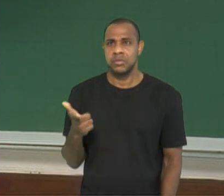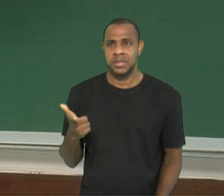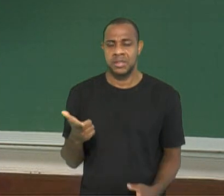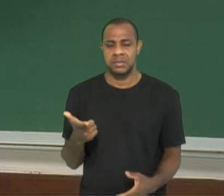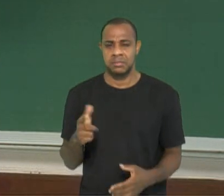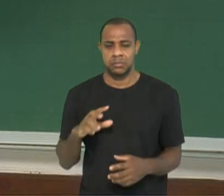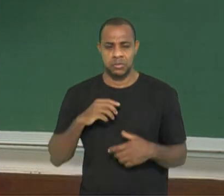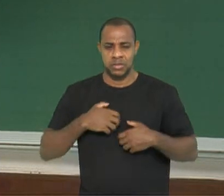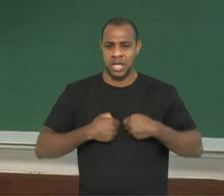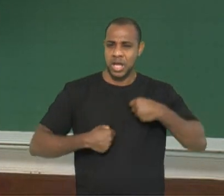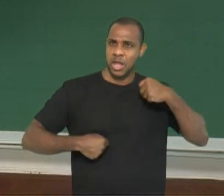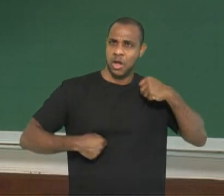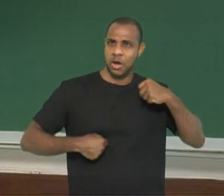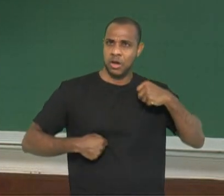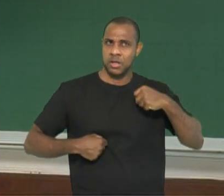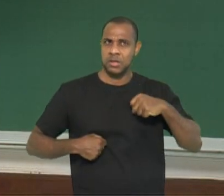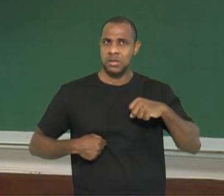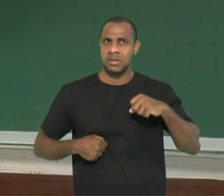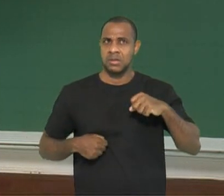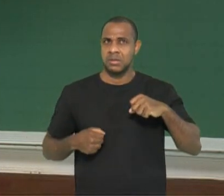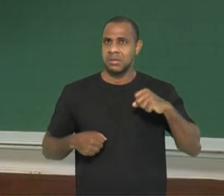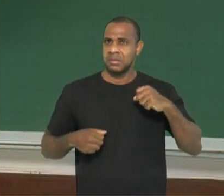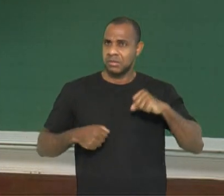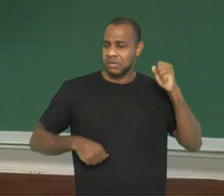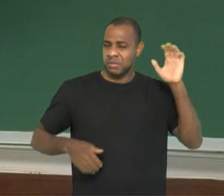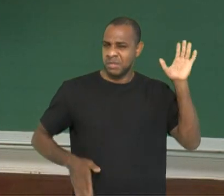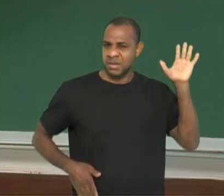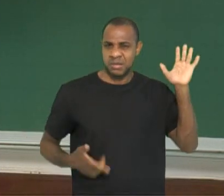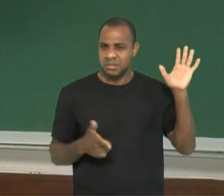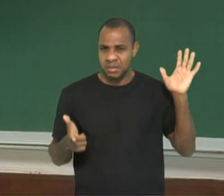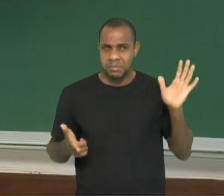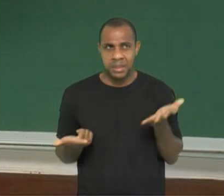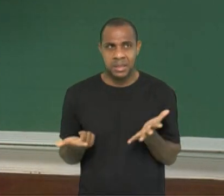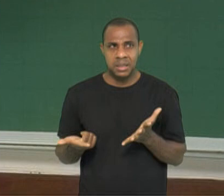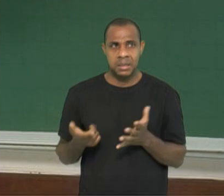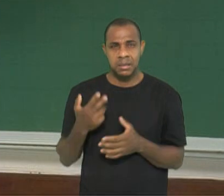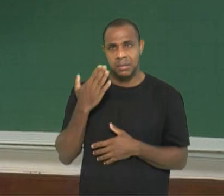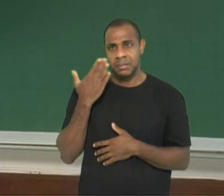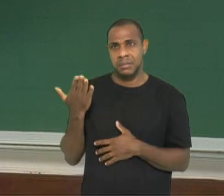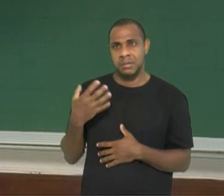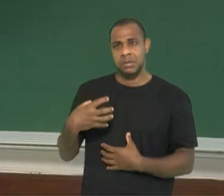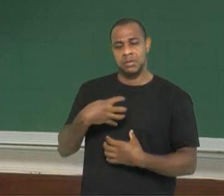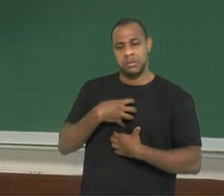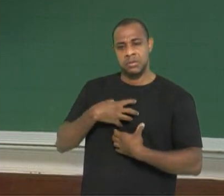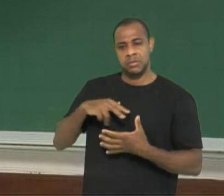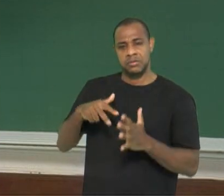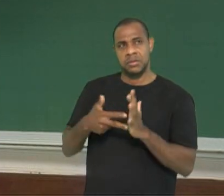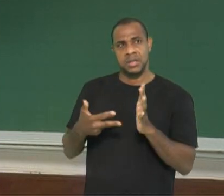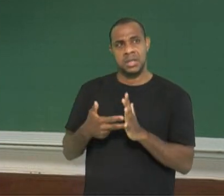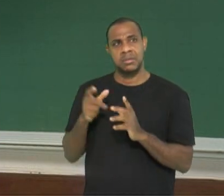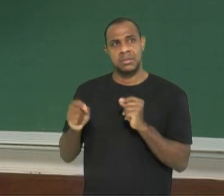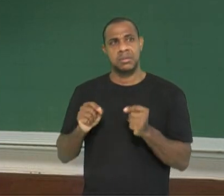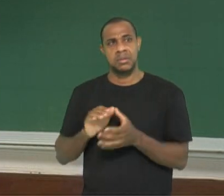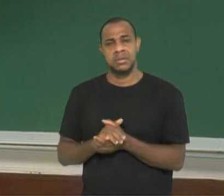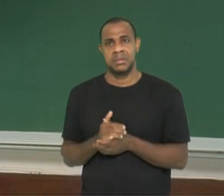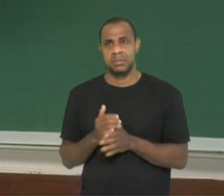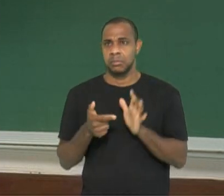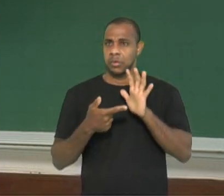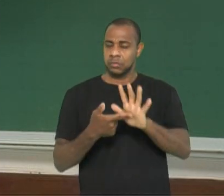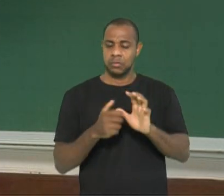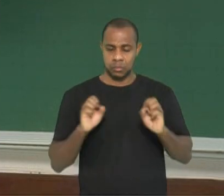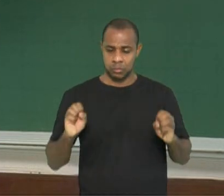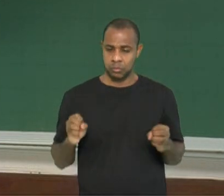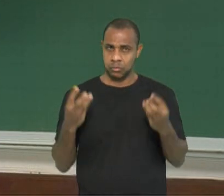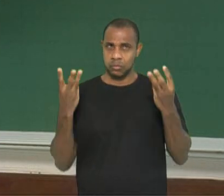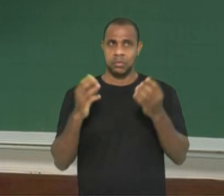ele está falando não seja conivente com o sistema, mas ande em volta do sistema. Foi esse sentido que ele colocou. E ele colocou no show. Só que, claro,